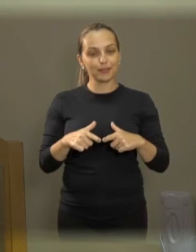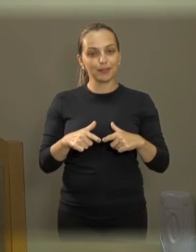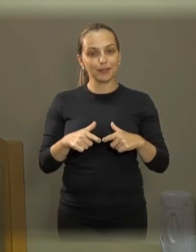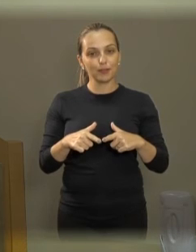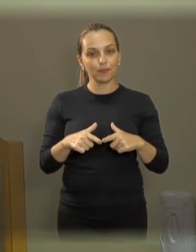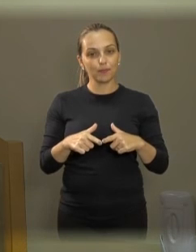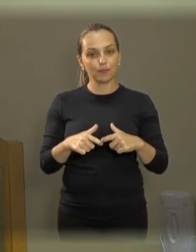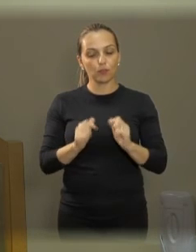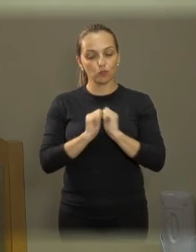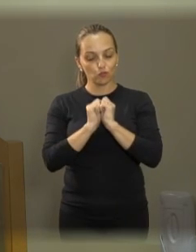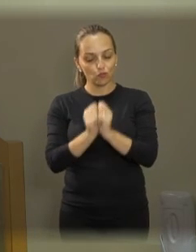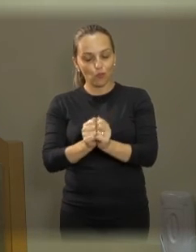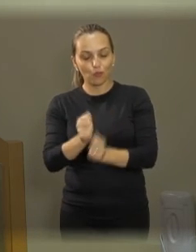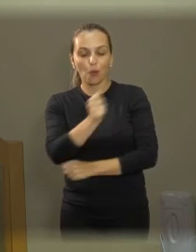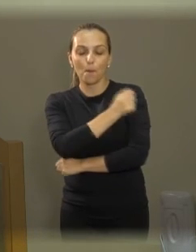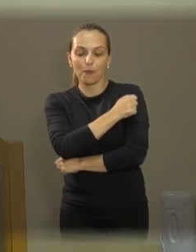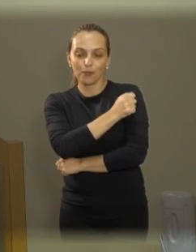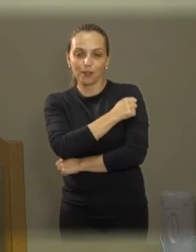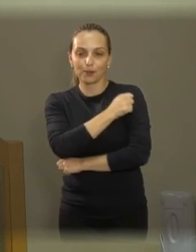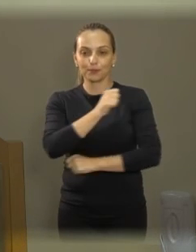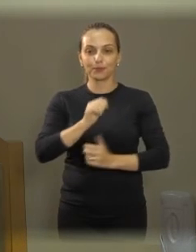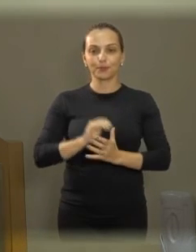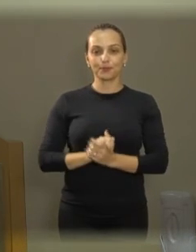com meus alunos.